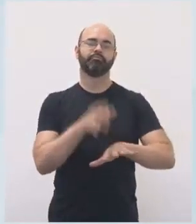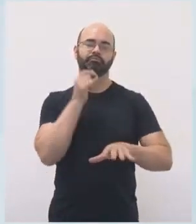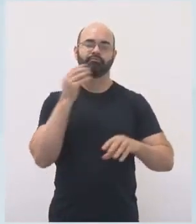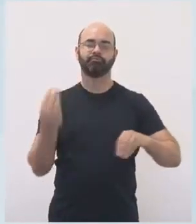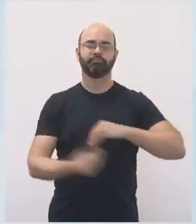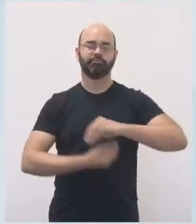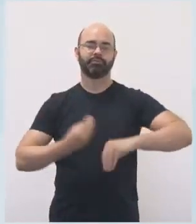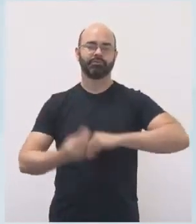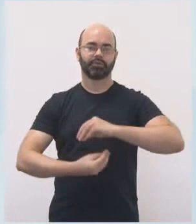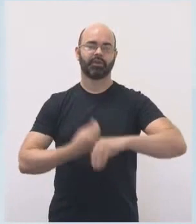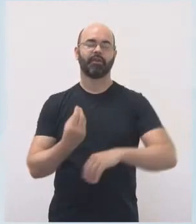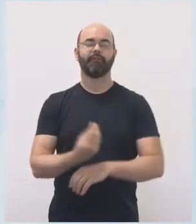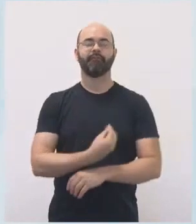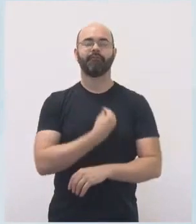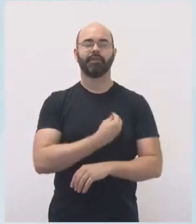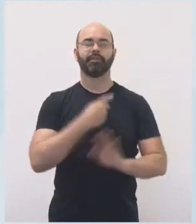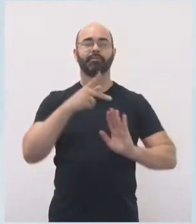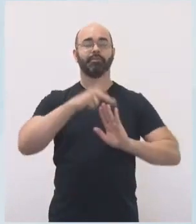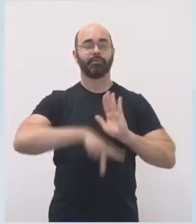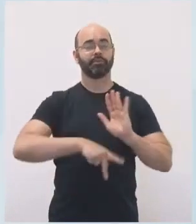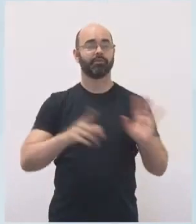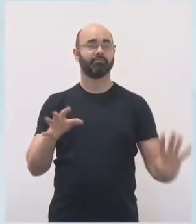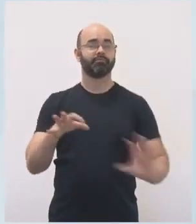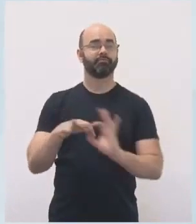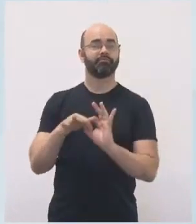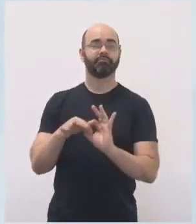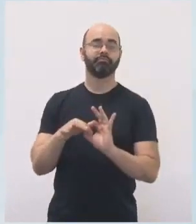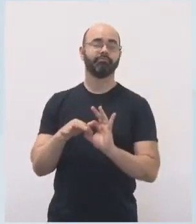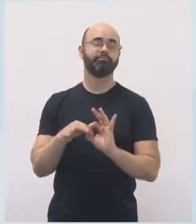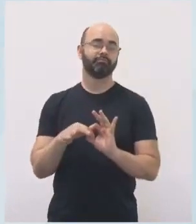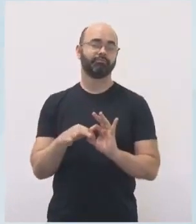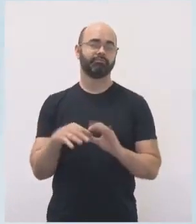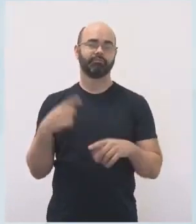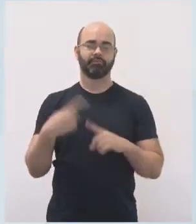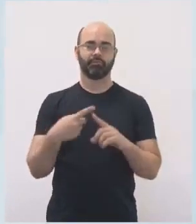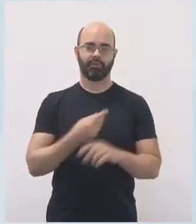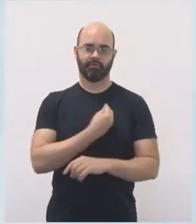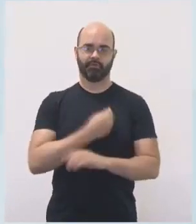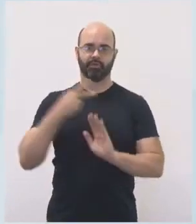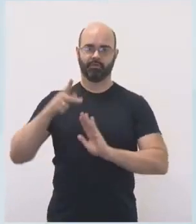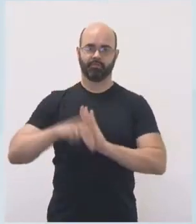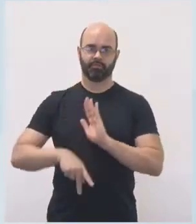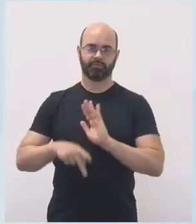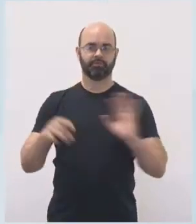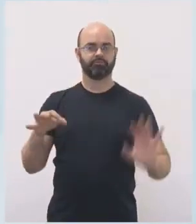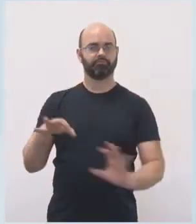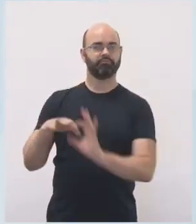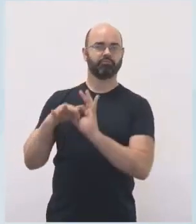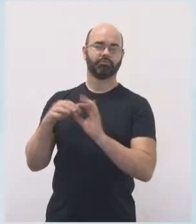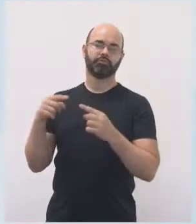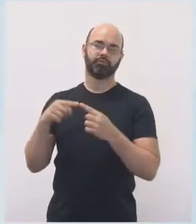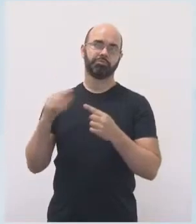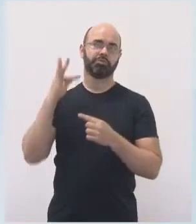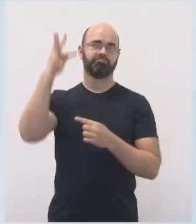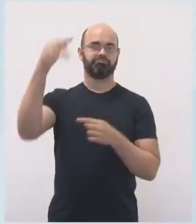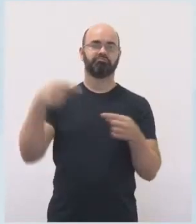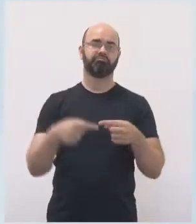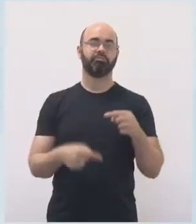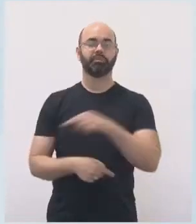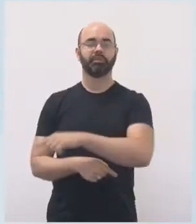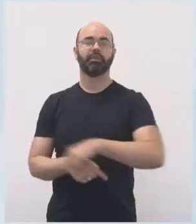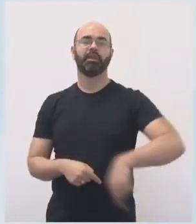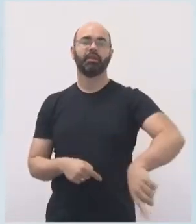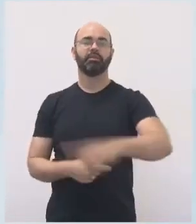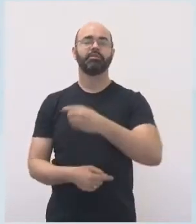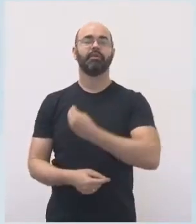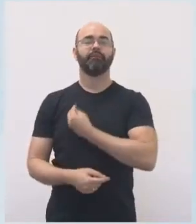vida, já que a gente está falando, né, da valorização da vida, a gente está falando de projeto futuro. Então, nada melhor do que falar de projeto de